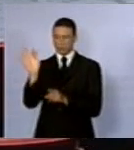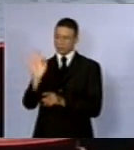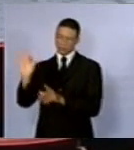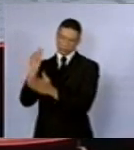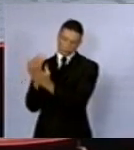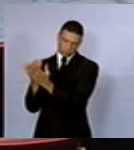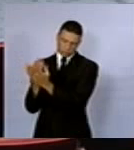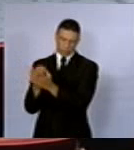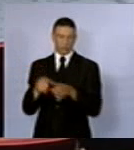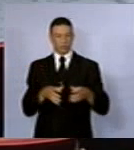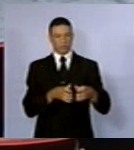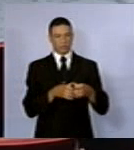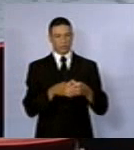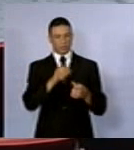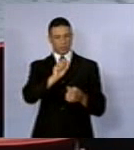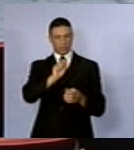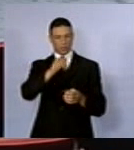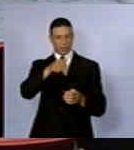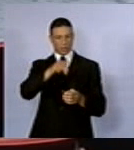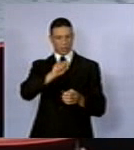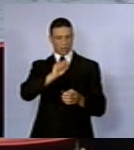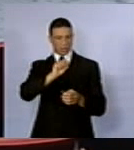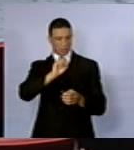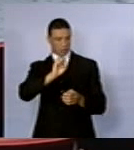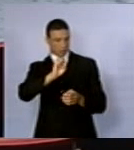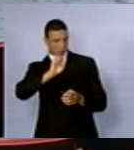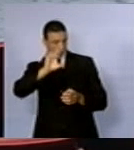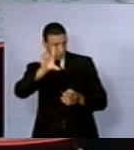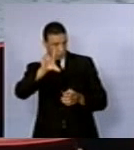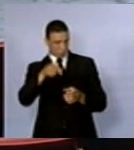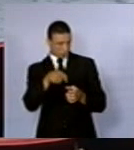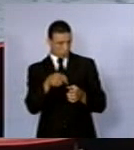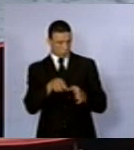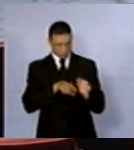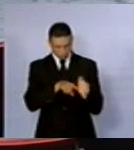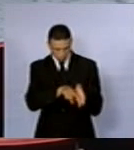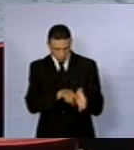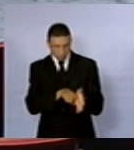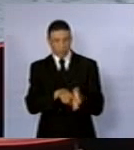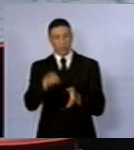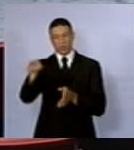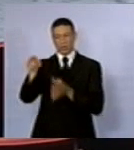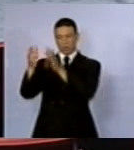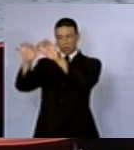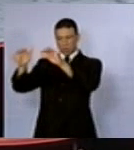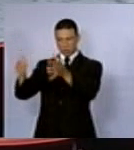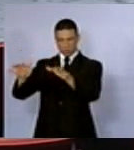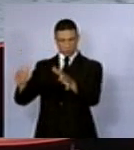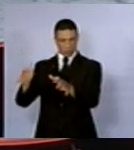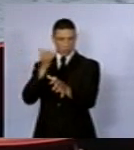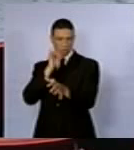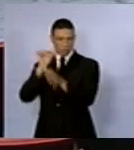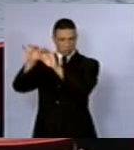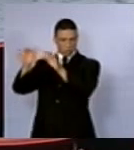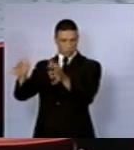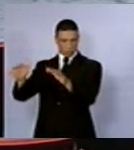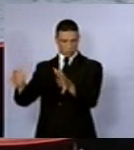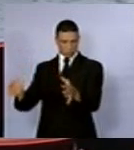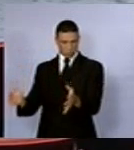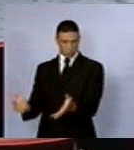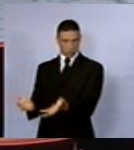regulamentação da ANEEL, as nossas linhas de transmissão geram campos menores e nós estamos